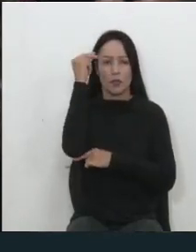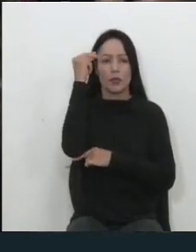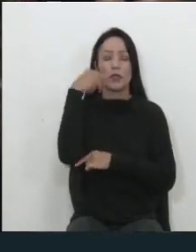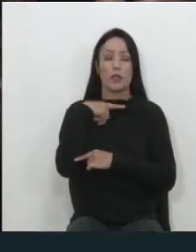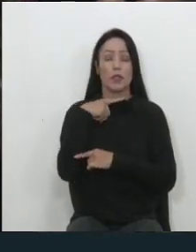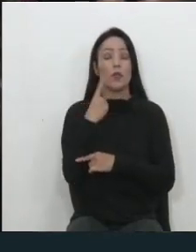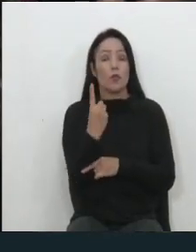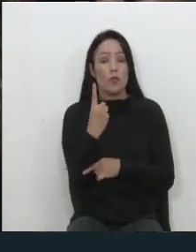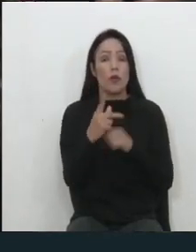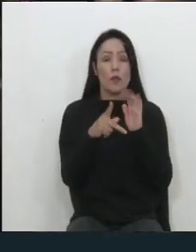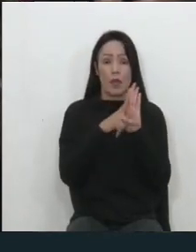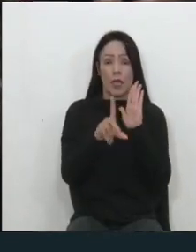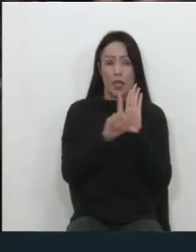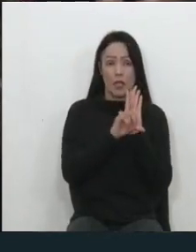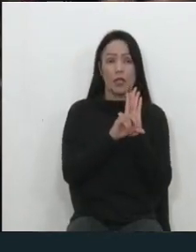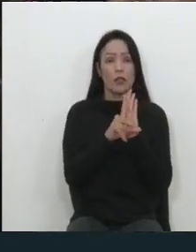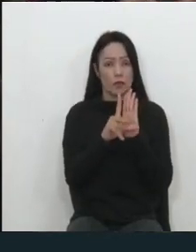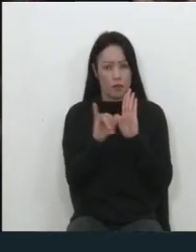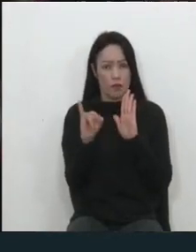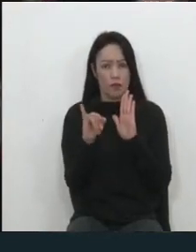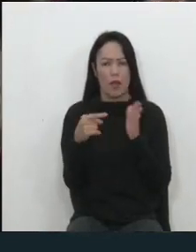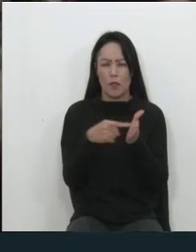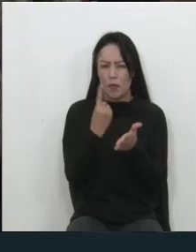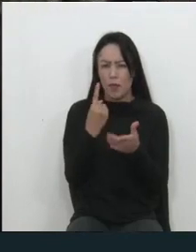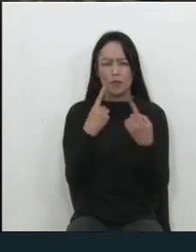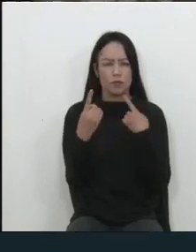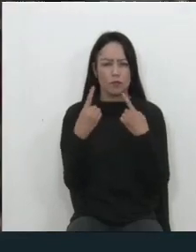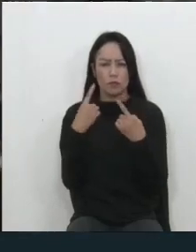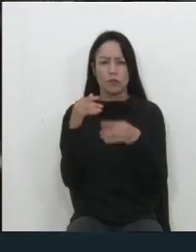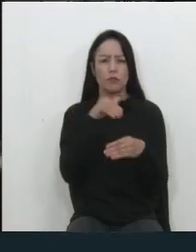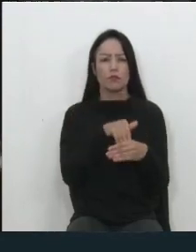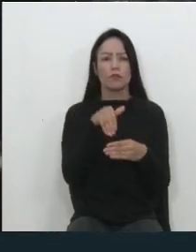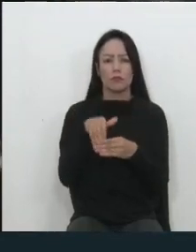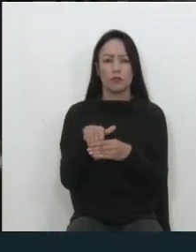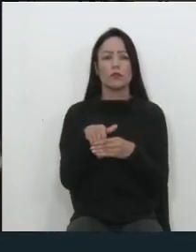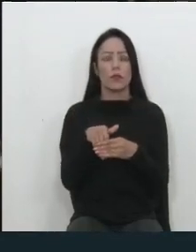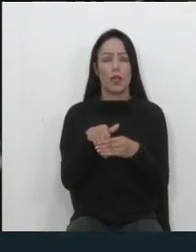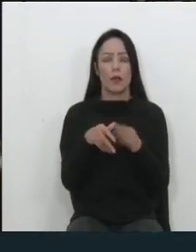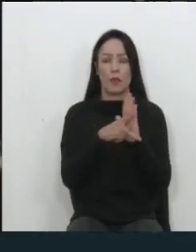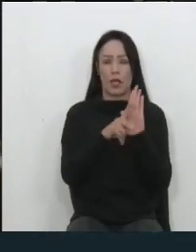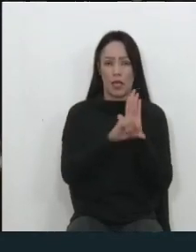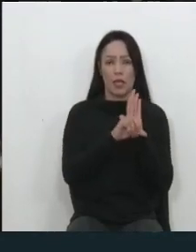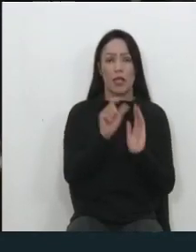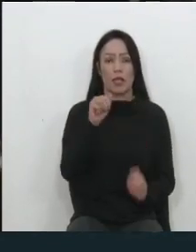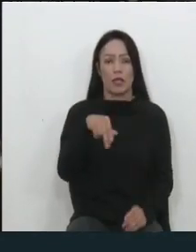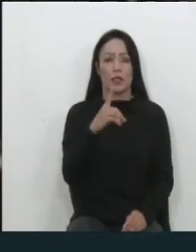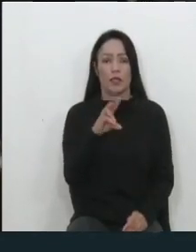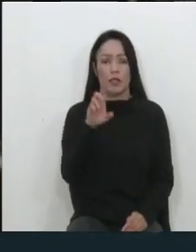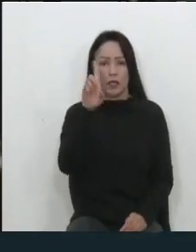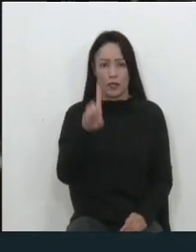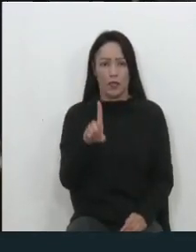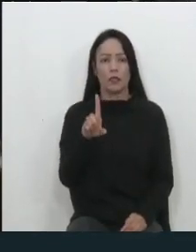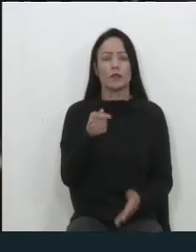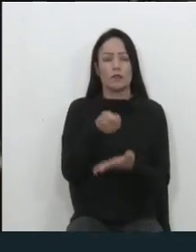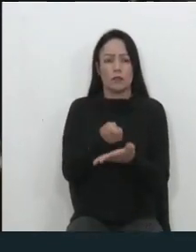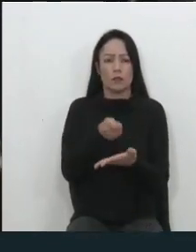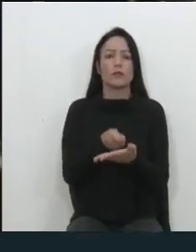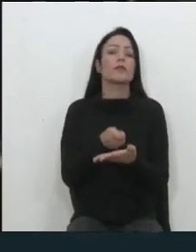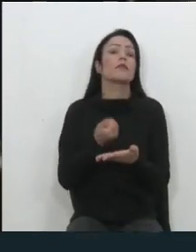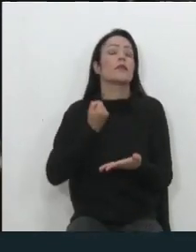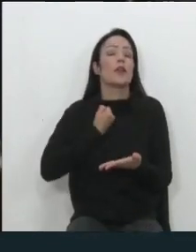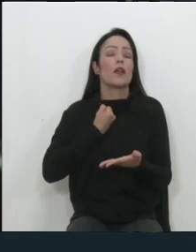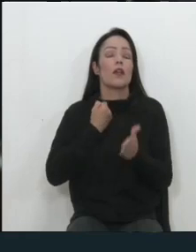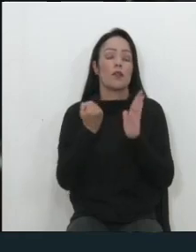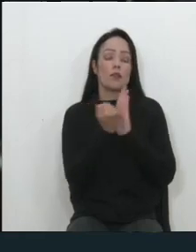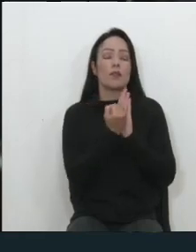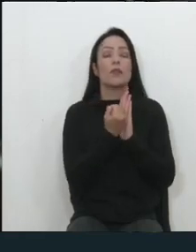projeto aqui que deve ser votado em primeira discussão e votação, primeiro turno, portanto, projeto do vereador André Alves, que obriga a fixação do número de telefone da